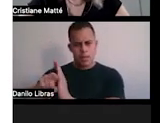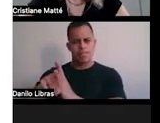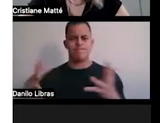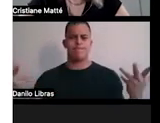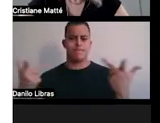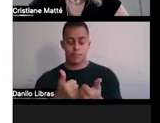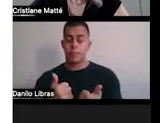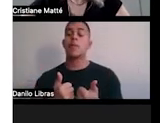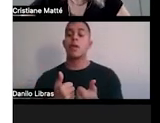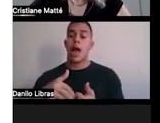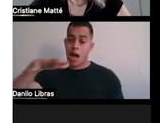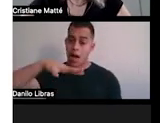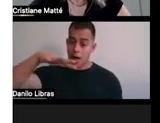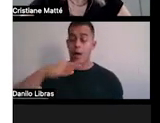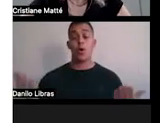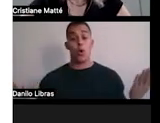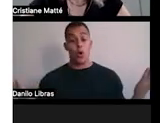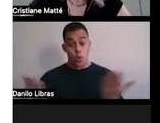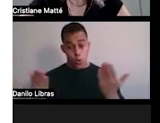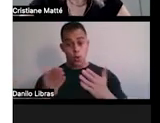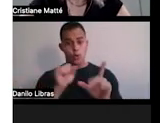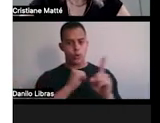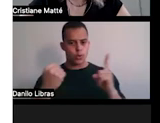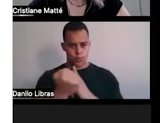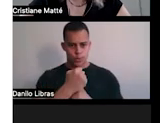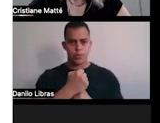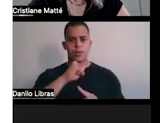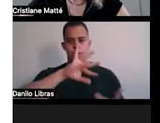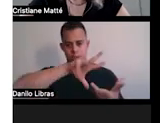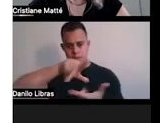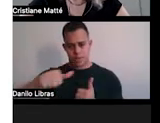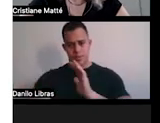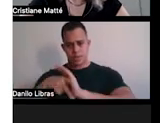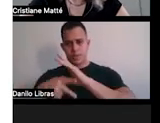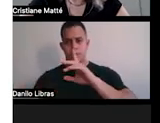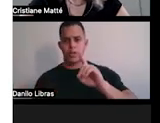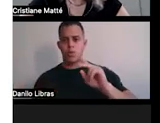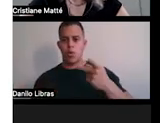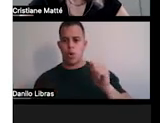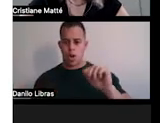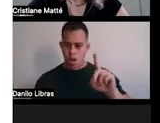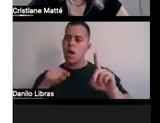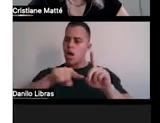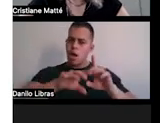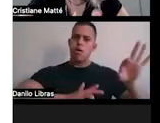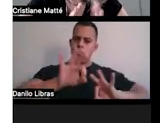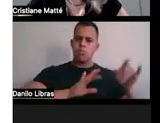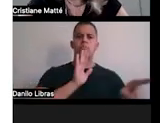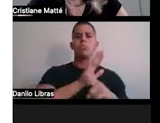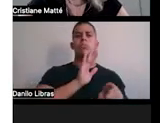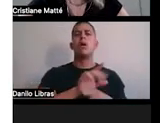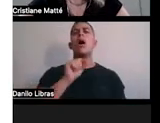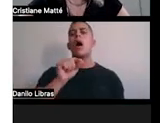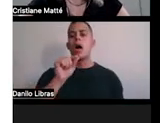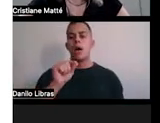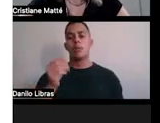que hoje em dia a nossa Sociedade Internacional do DORAD, ela é coordenada, né, desde Southampton, então